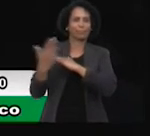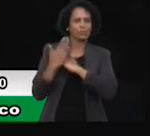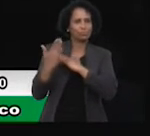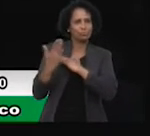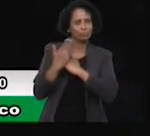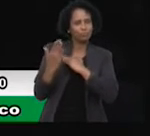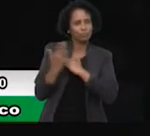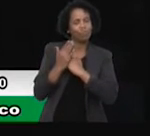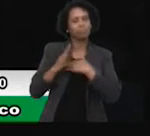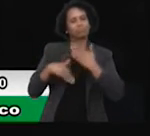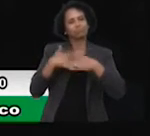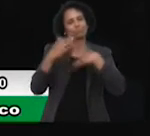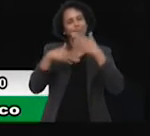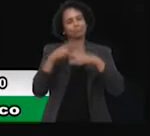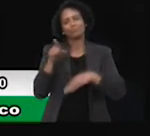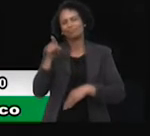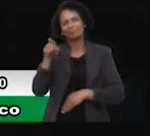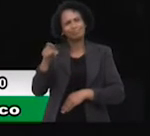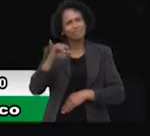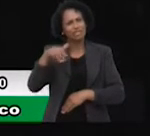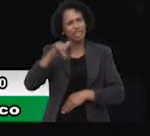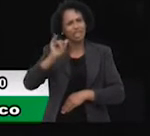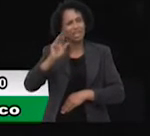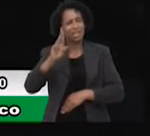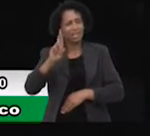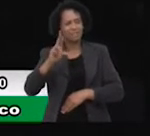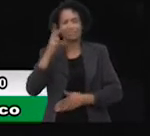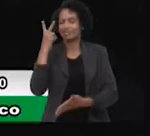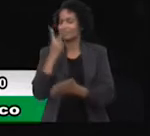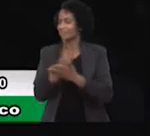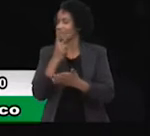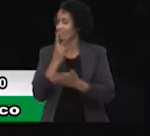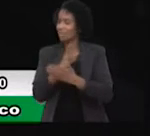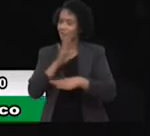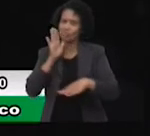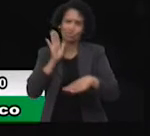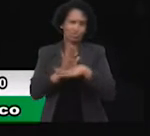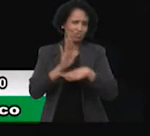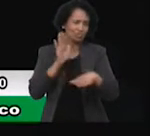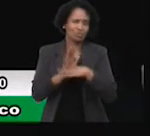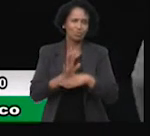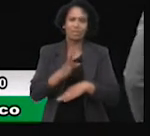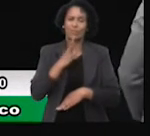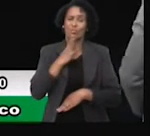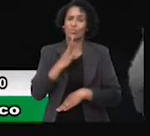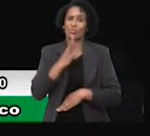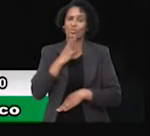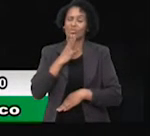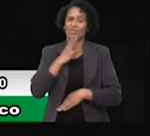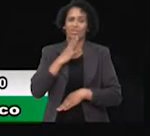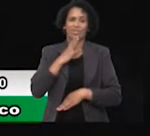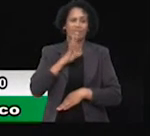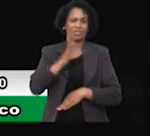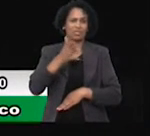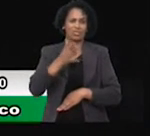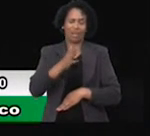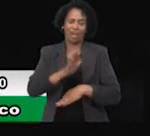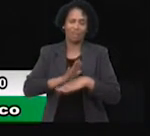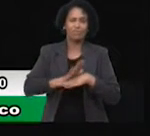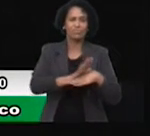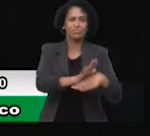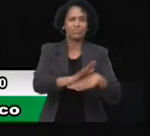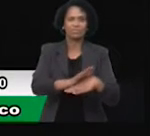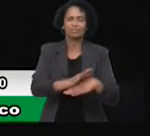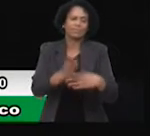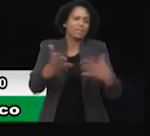todos, orientando, passando, compartilhando do seu conhecimento, da sua experiência. E é isso, né? A